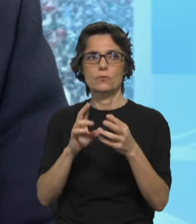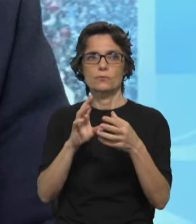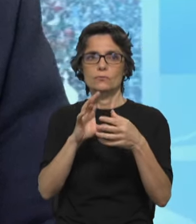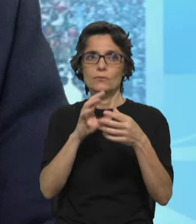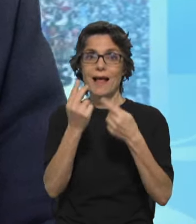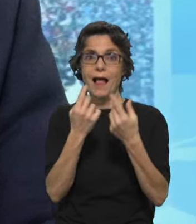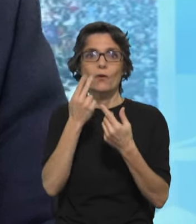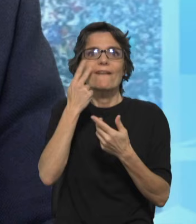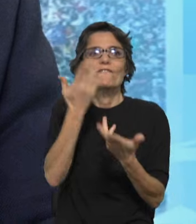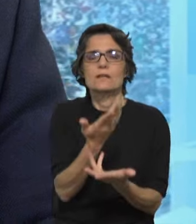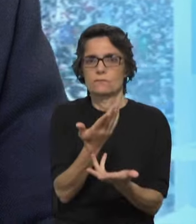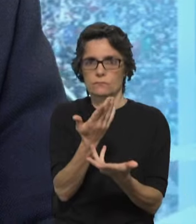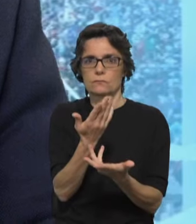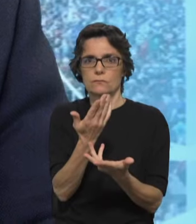portanto,